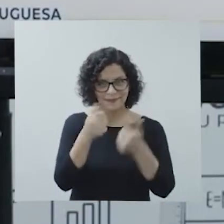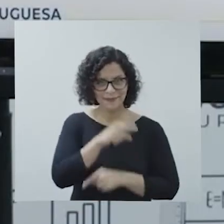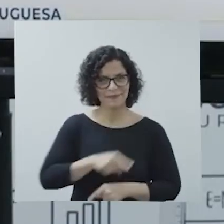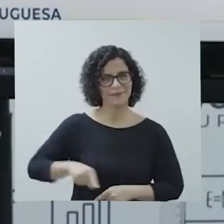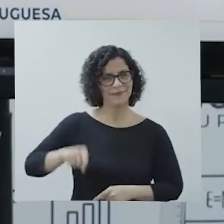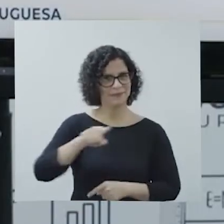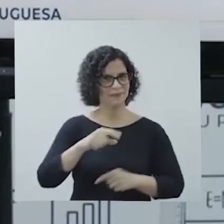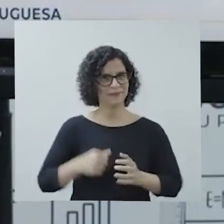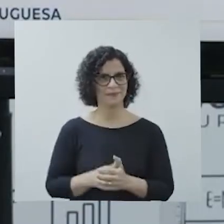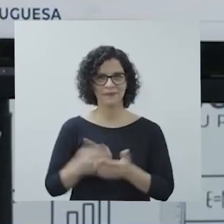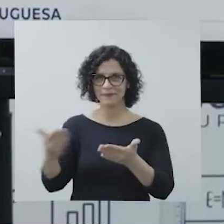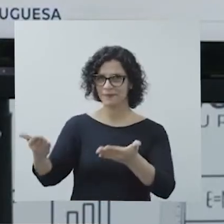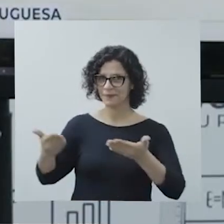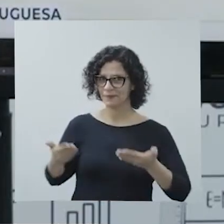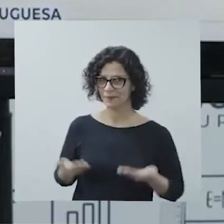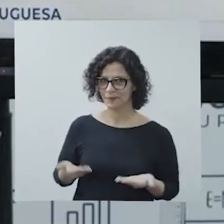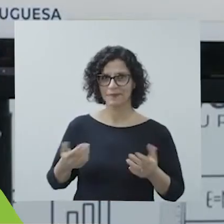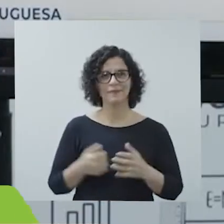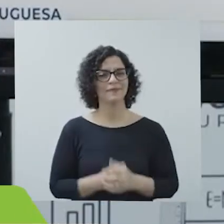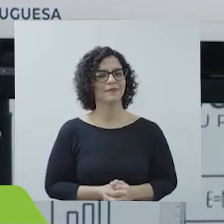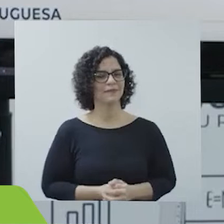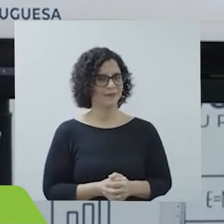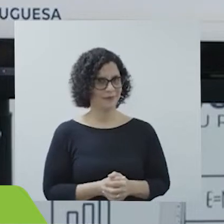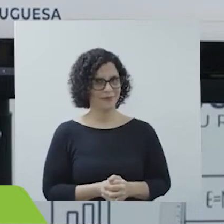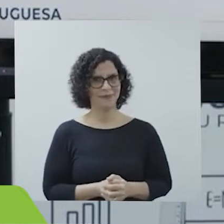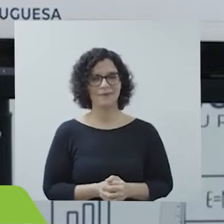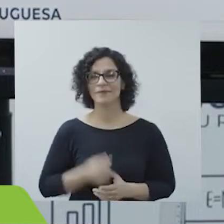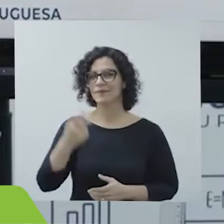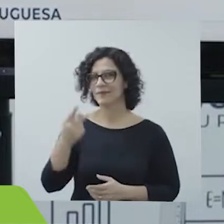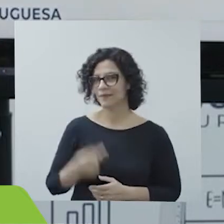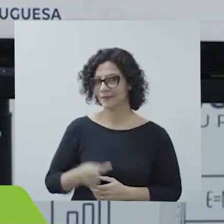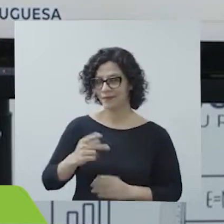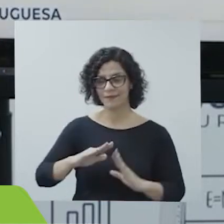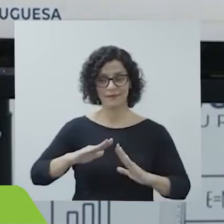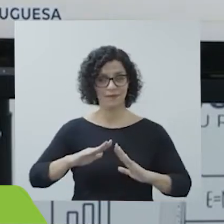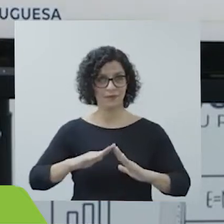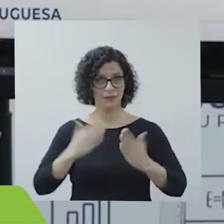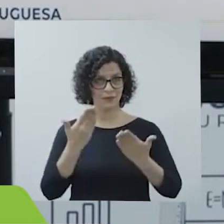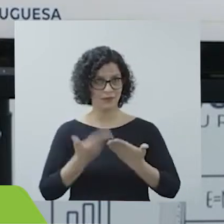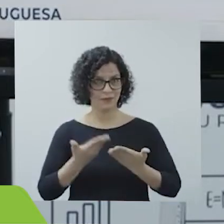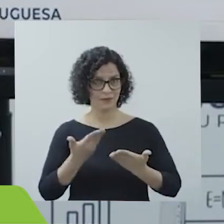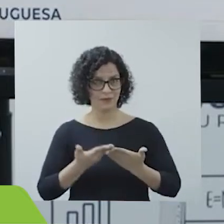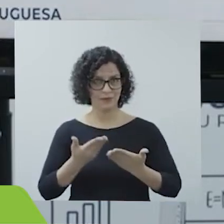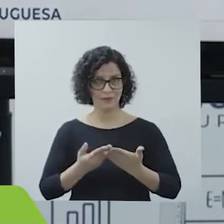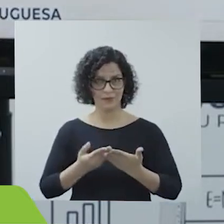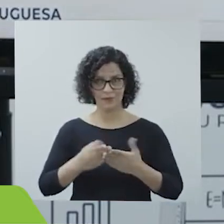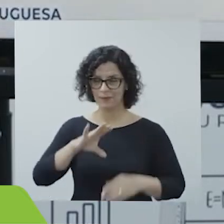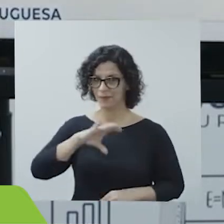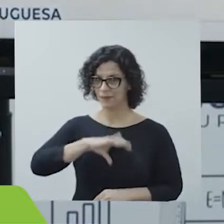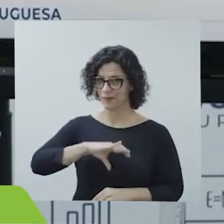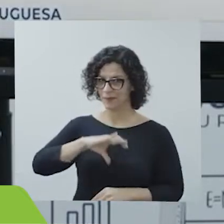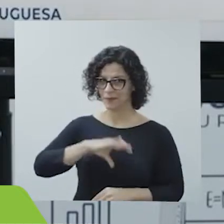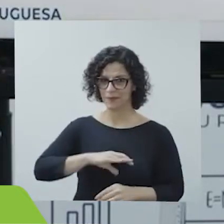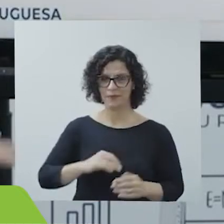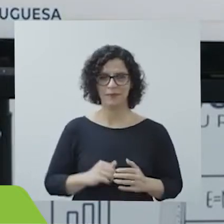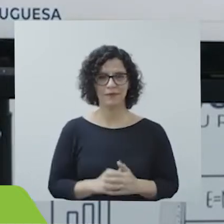tudo bem com vocês? Sejam muito, muito bem-vindos a mais uma aula de Língua